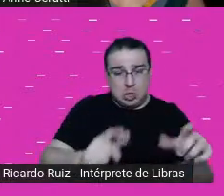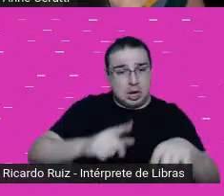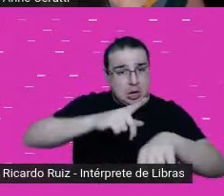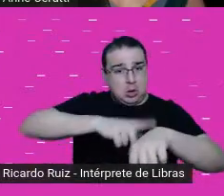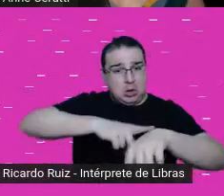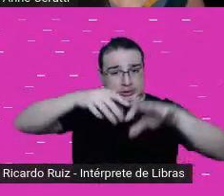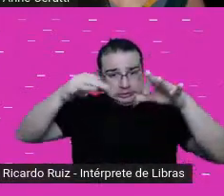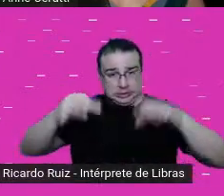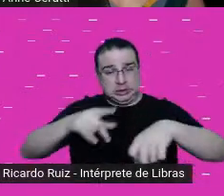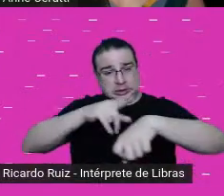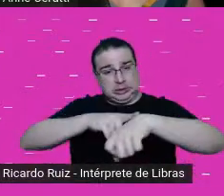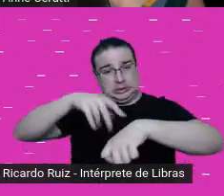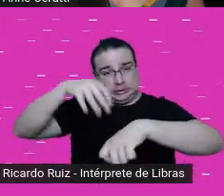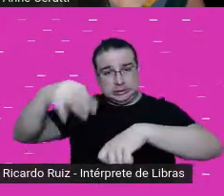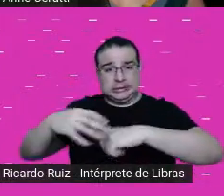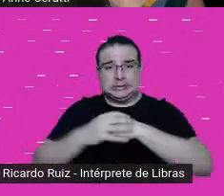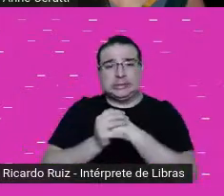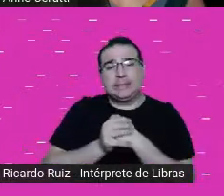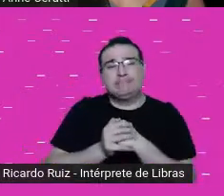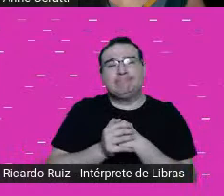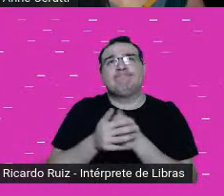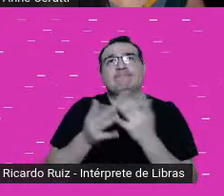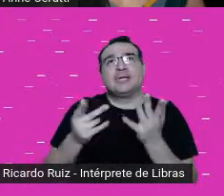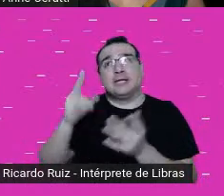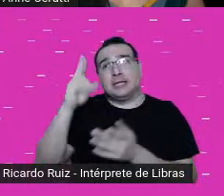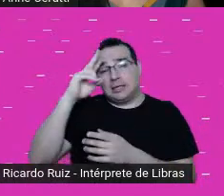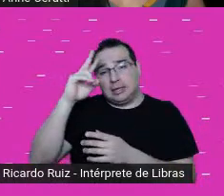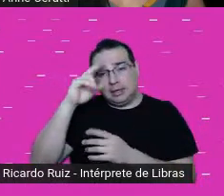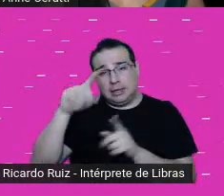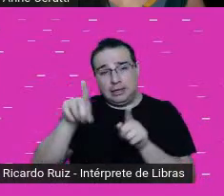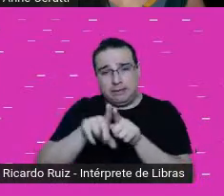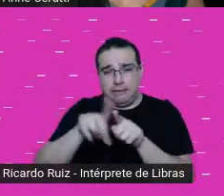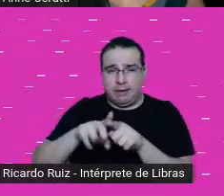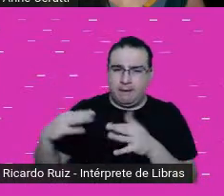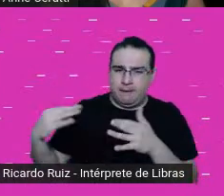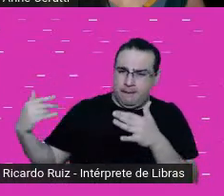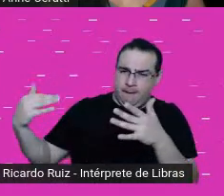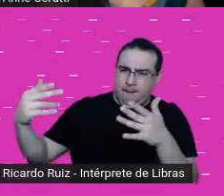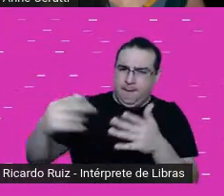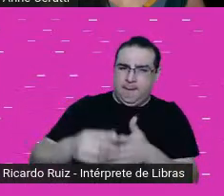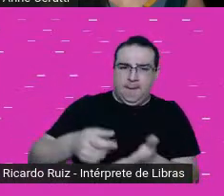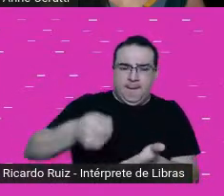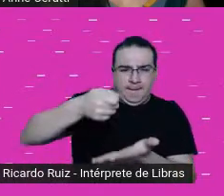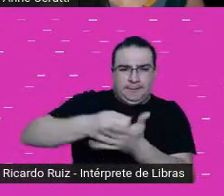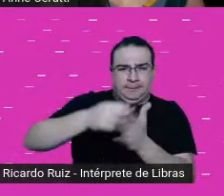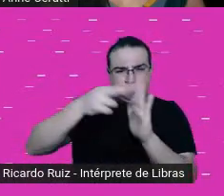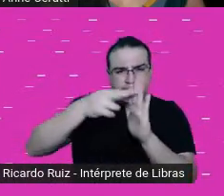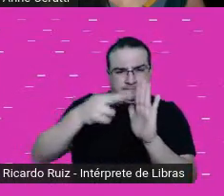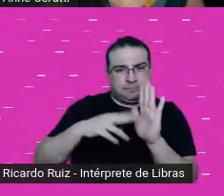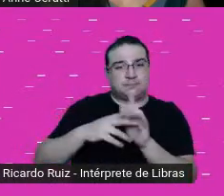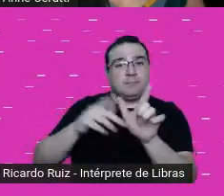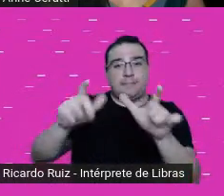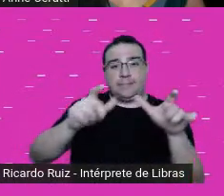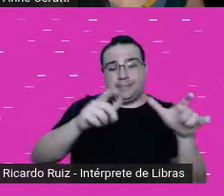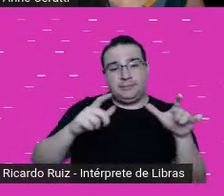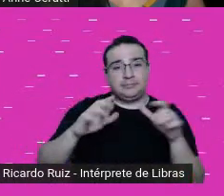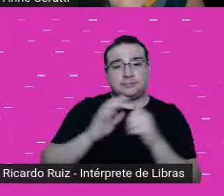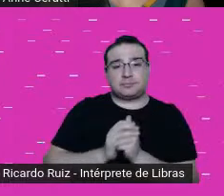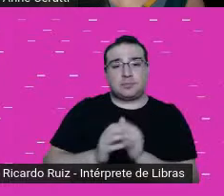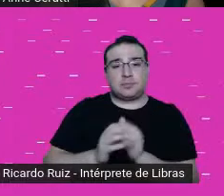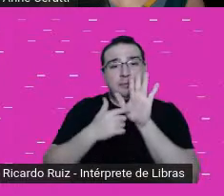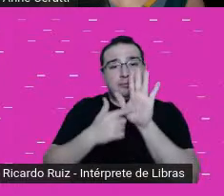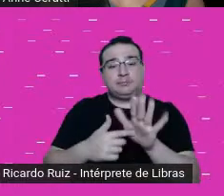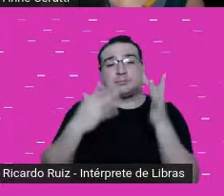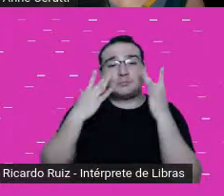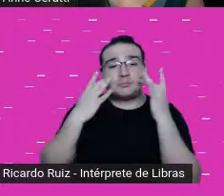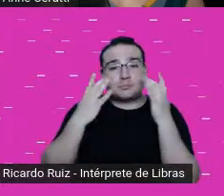certa, no momento certo. Eu lembro que ele trazia muito esse rigor, né, do local de apresentação.